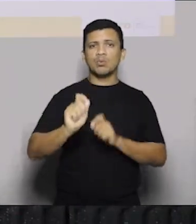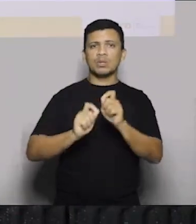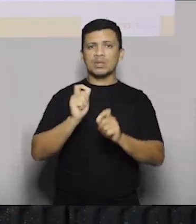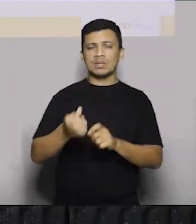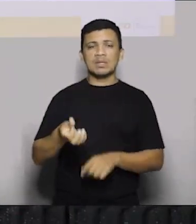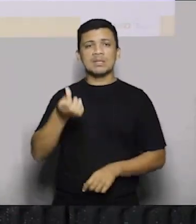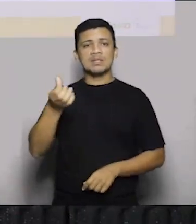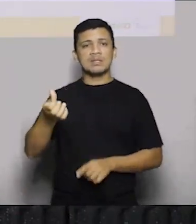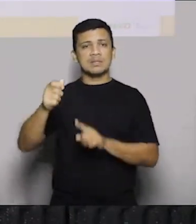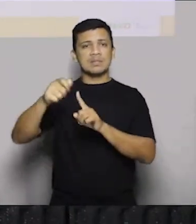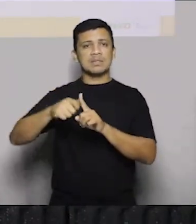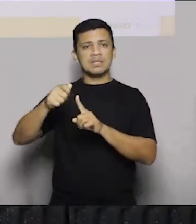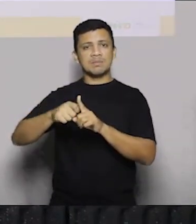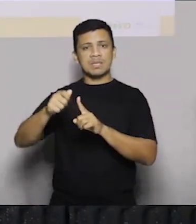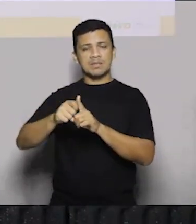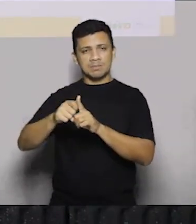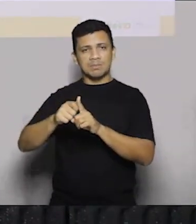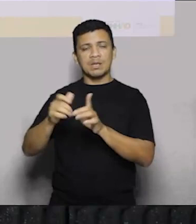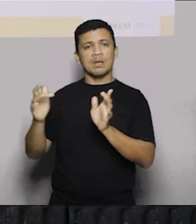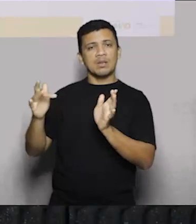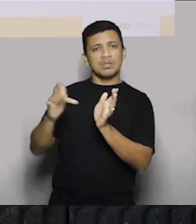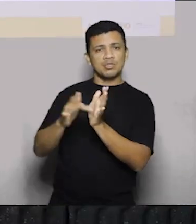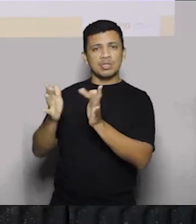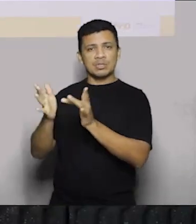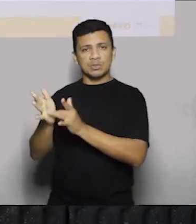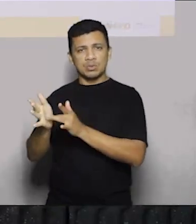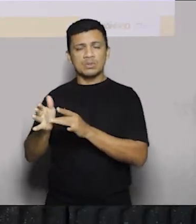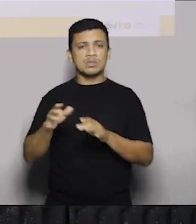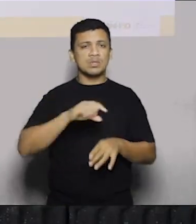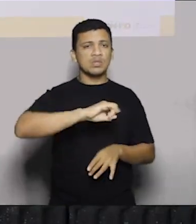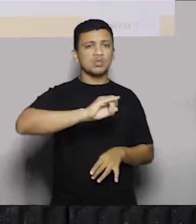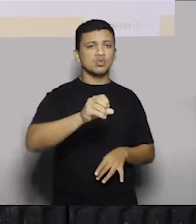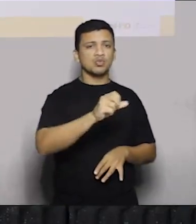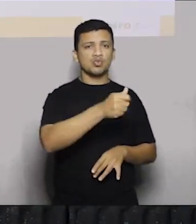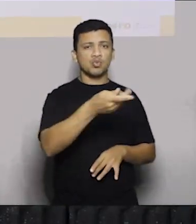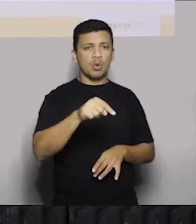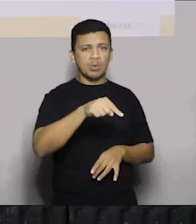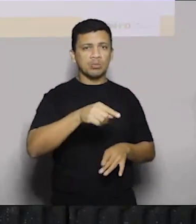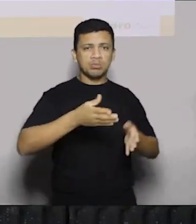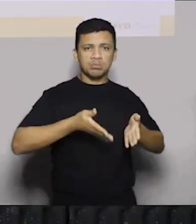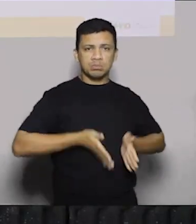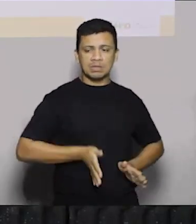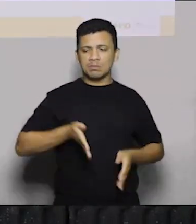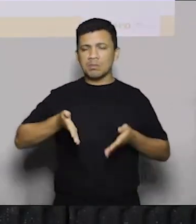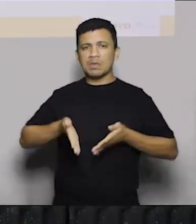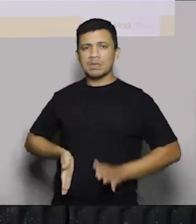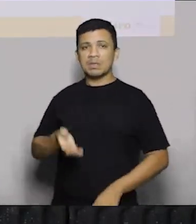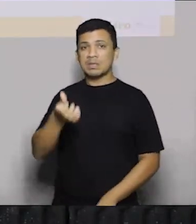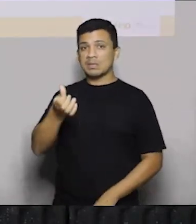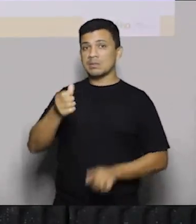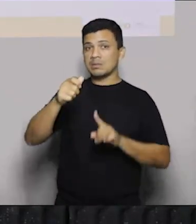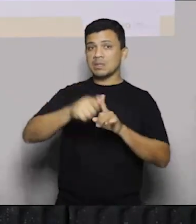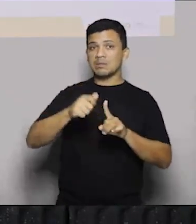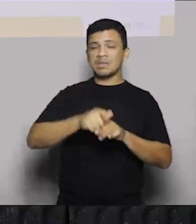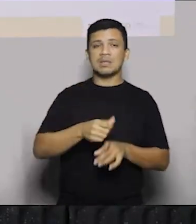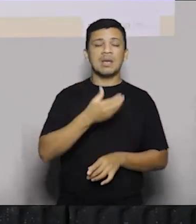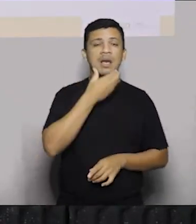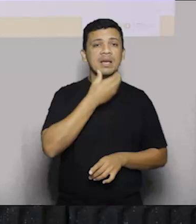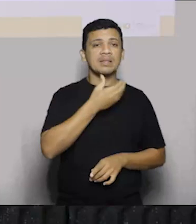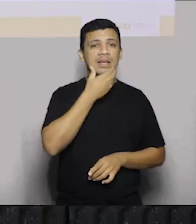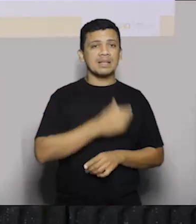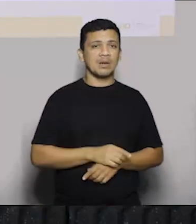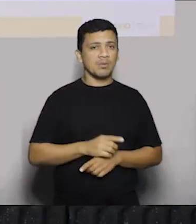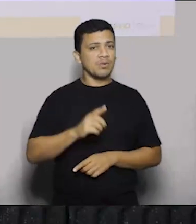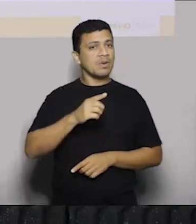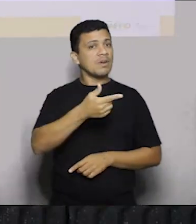de Jesus Cristo e João Batista. Então vamos lá, o Natal, que comemora o nascimento de Jesus, é do dia 24 por 25